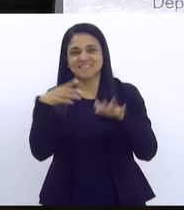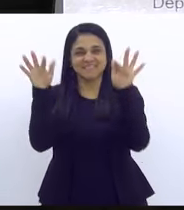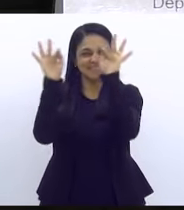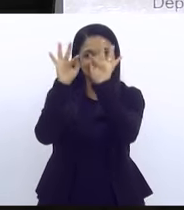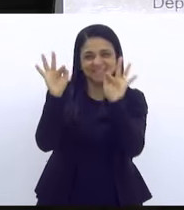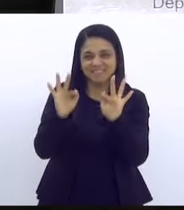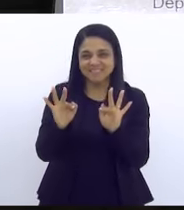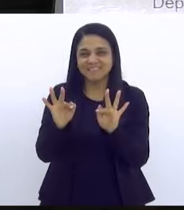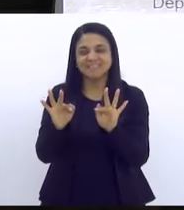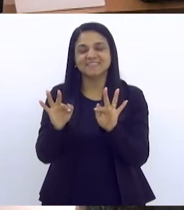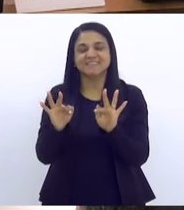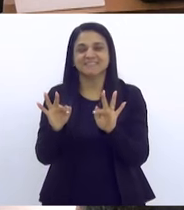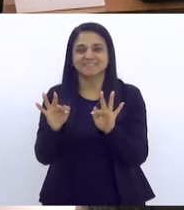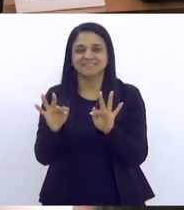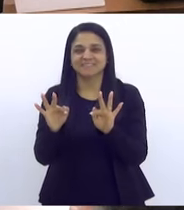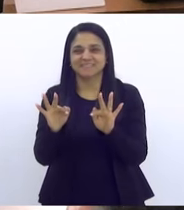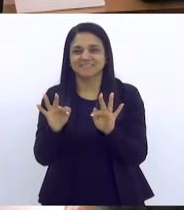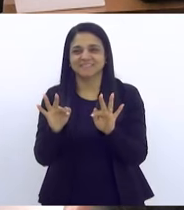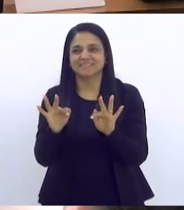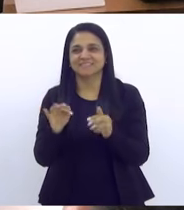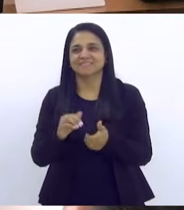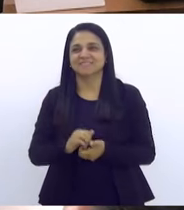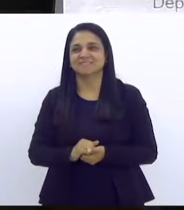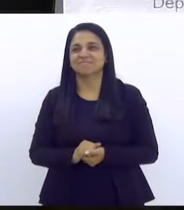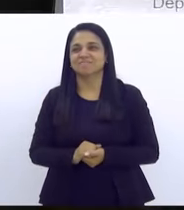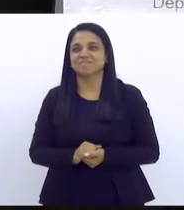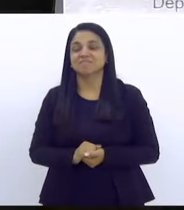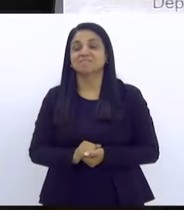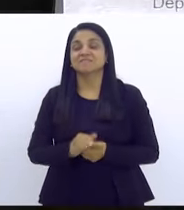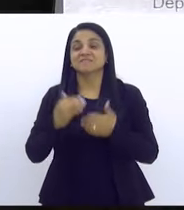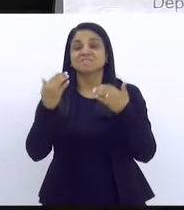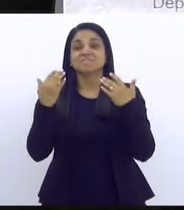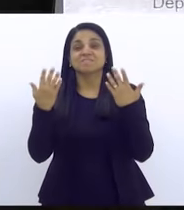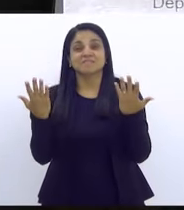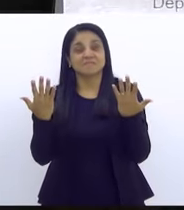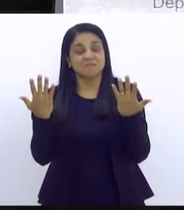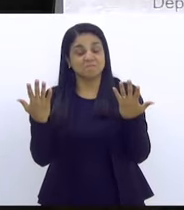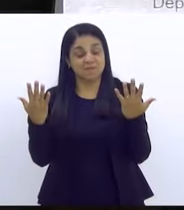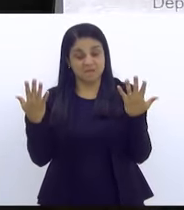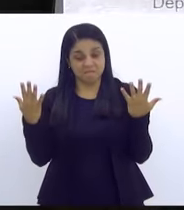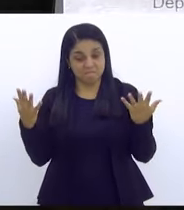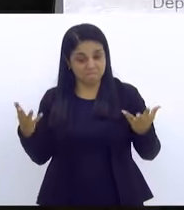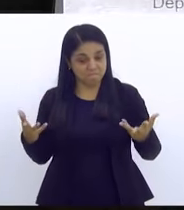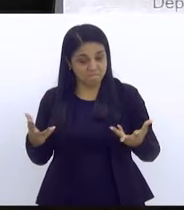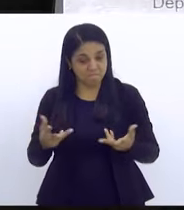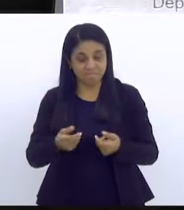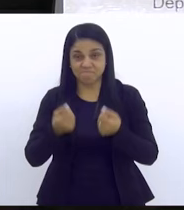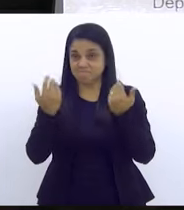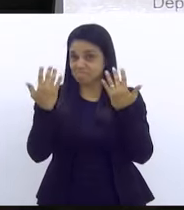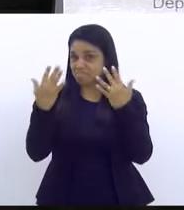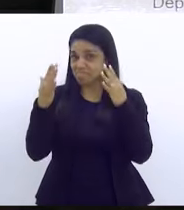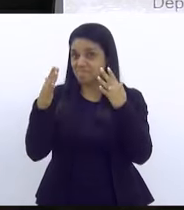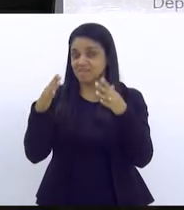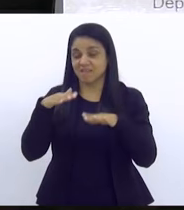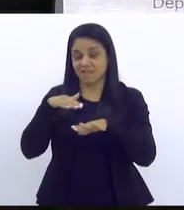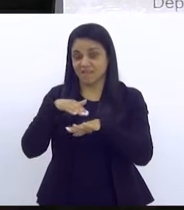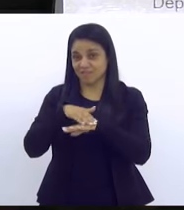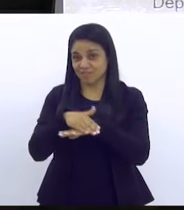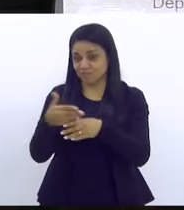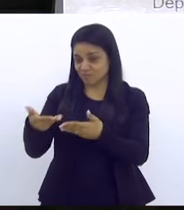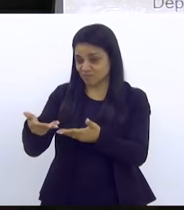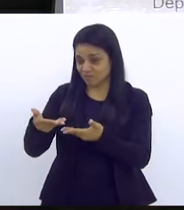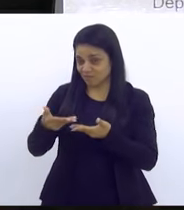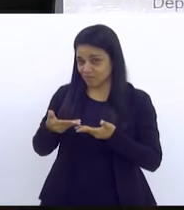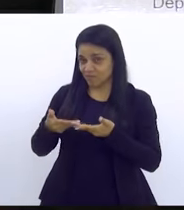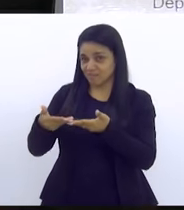felizes por estarem, né? Para brilhantar essa noite, gostaríamos de convidar a senhorita